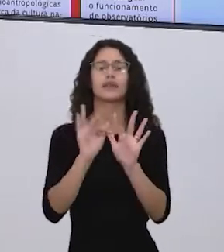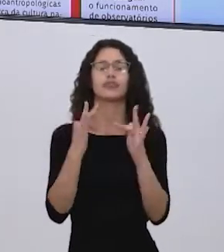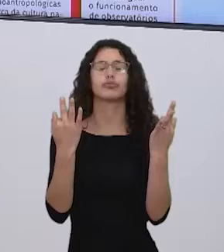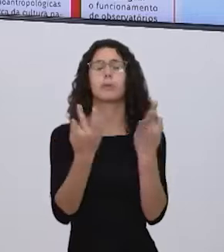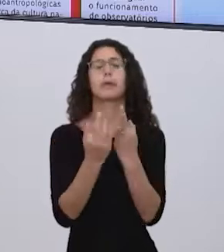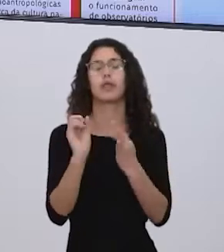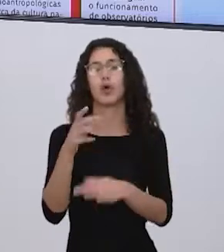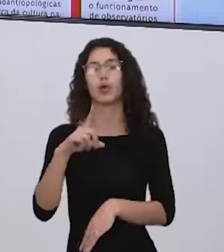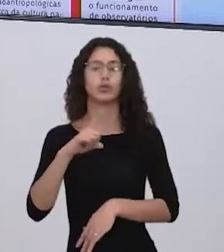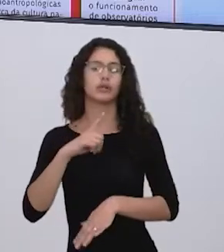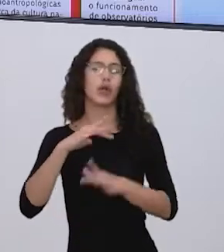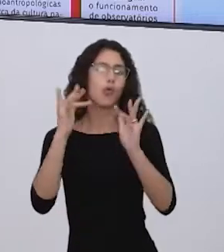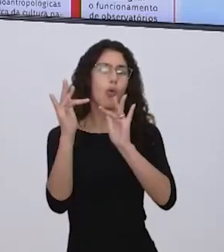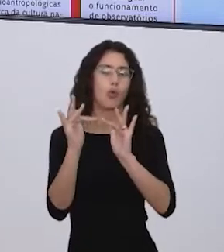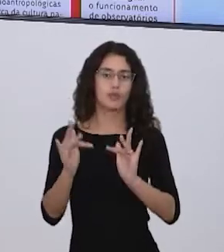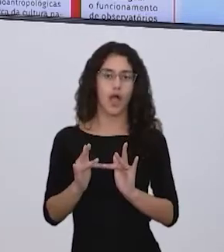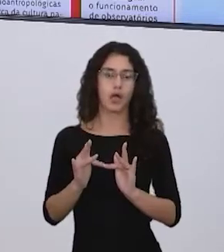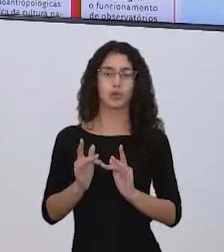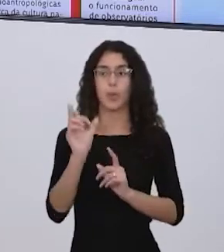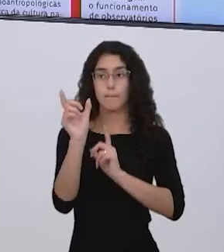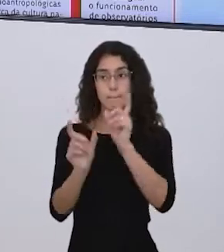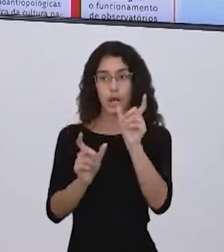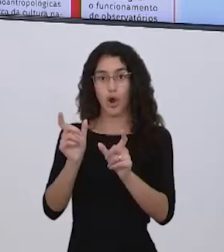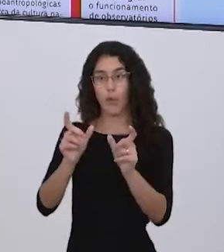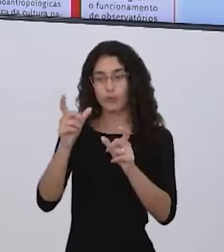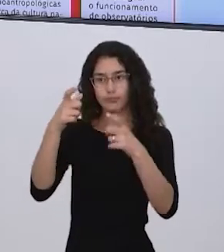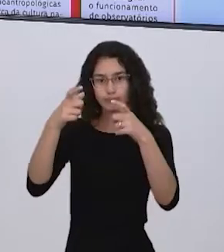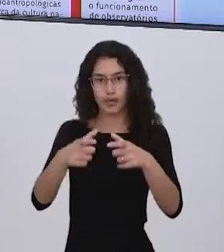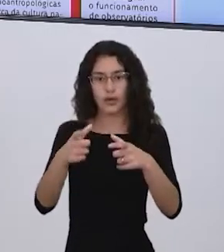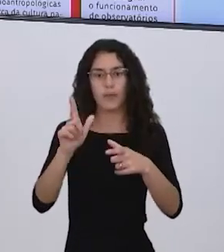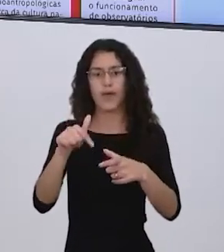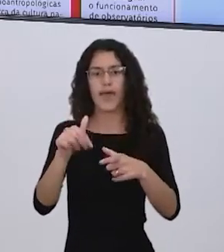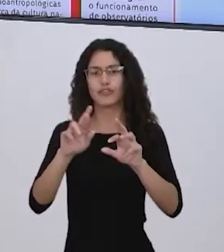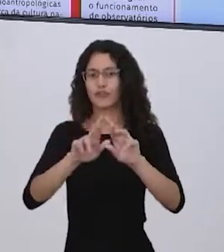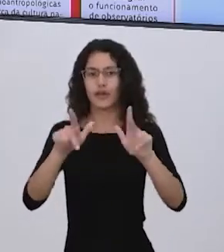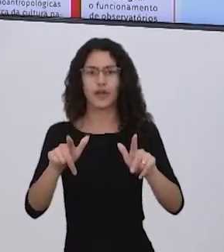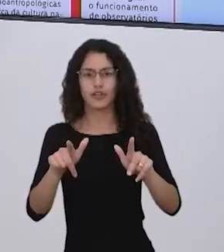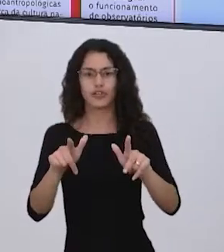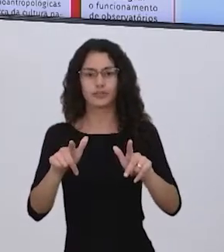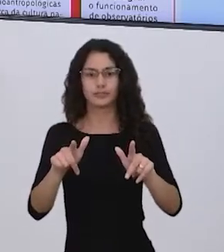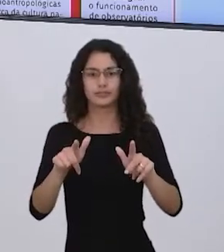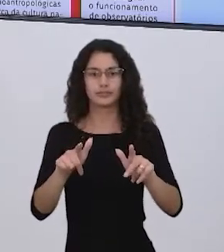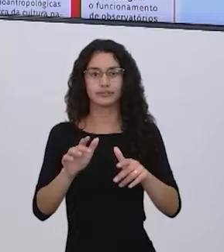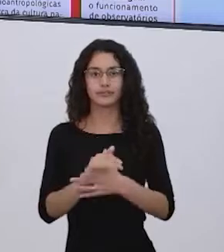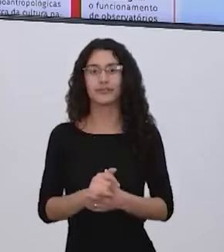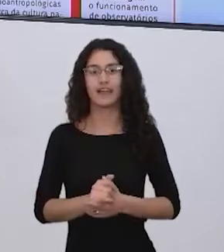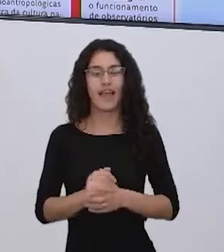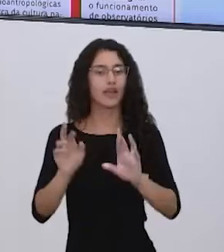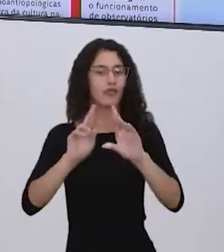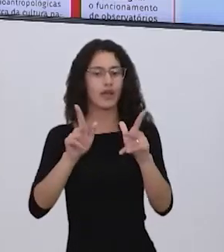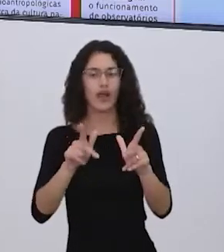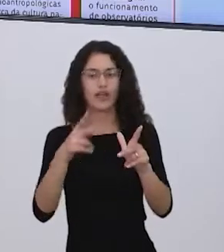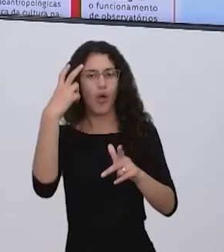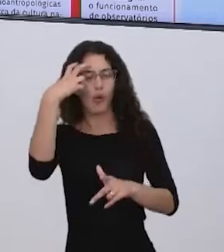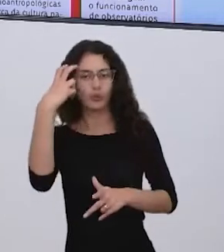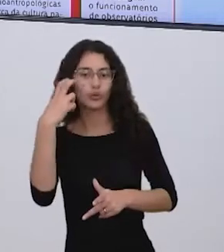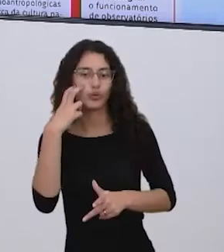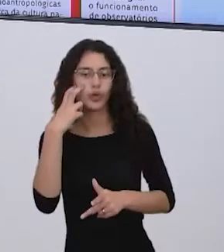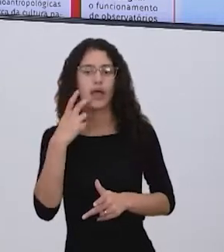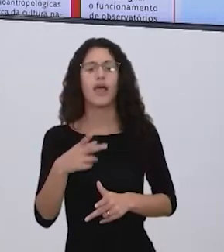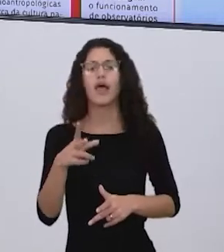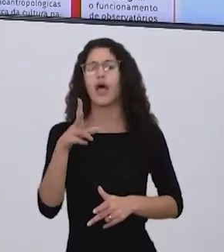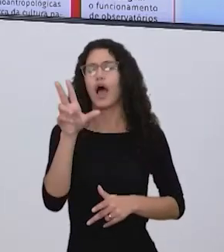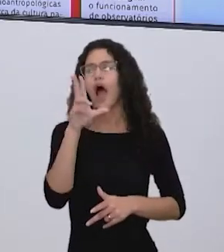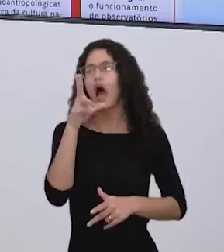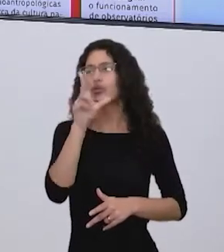parentesco ou que você não tenha muito contato com pessoas desse lugar. É um choque, é choque de cultura. Absurdo, né? Eu acho que... Eu nunca